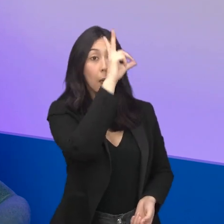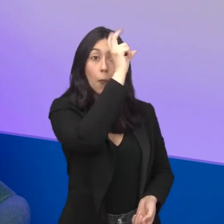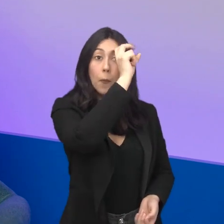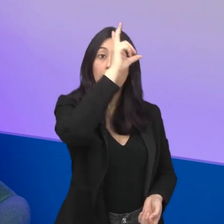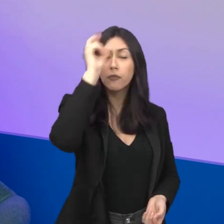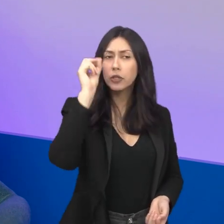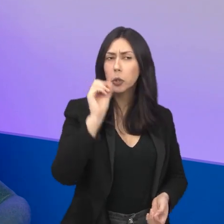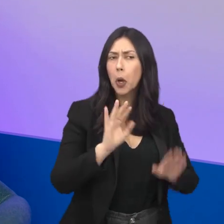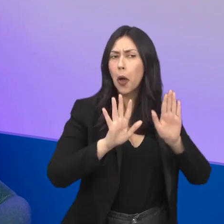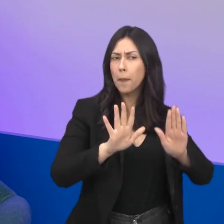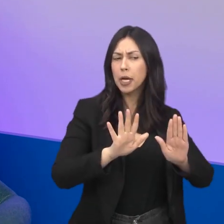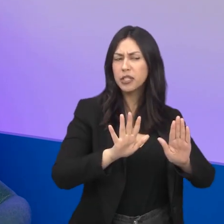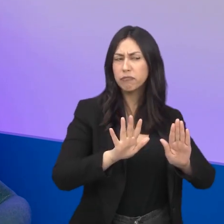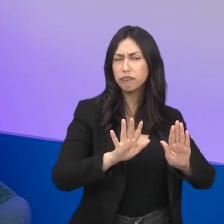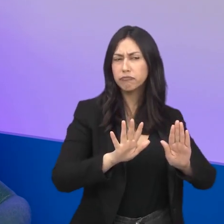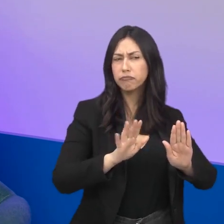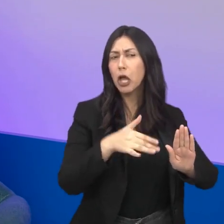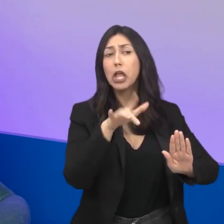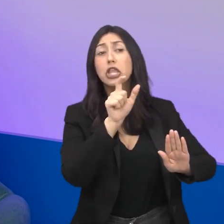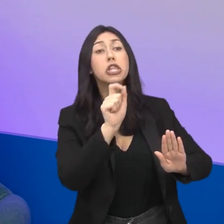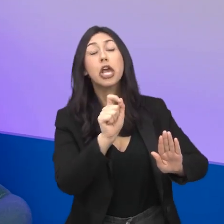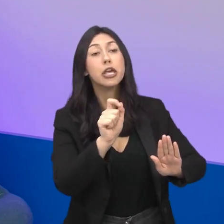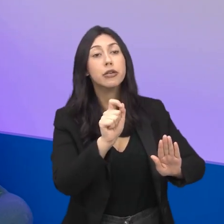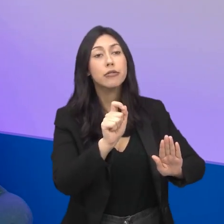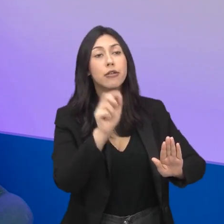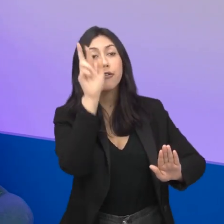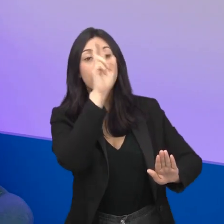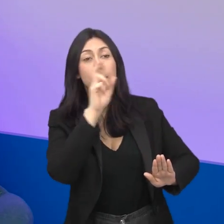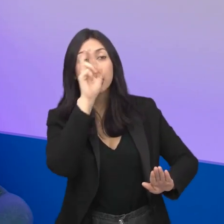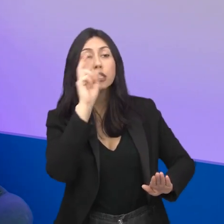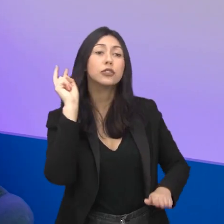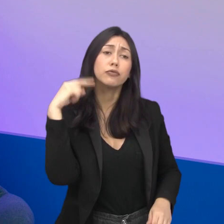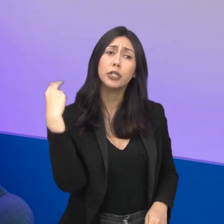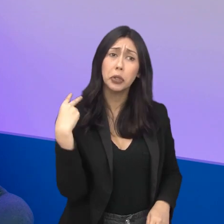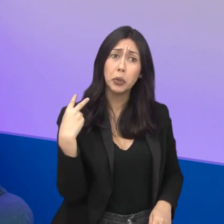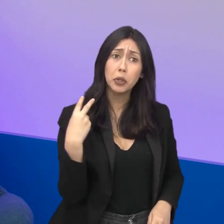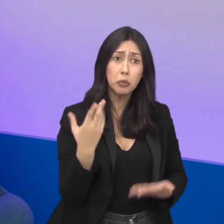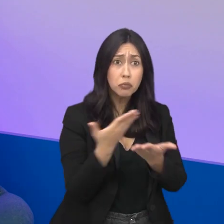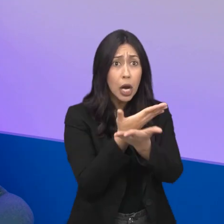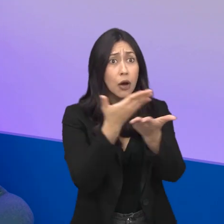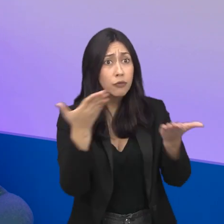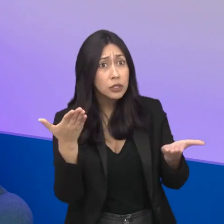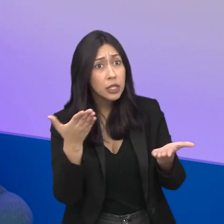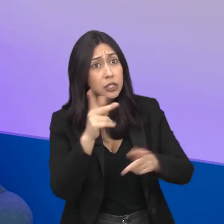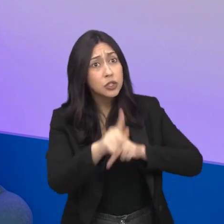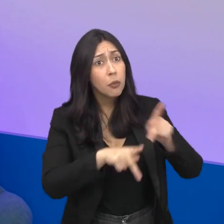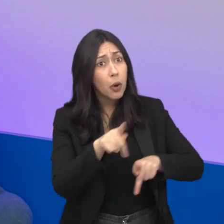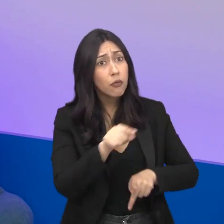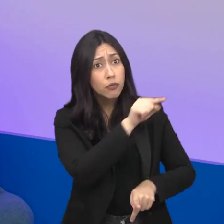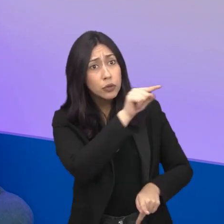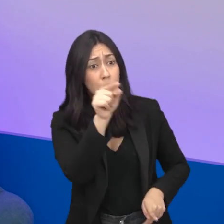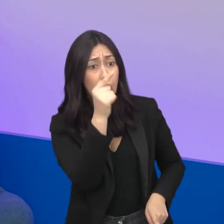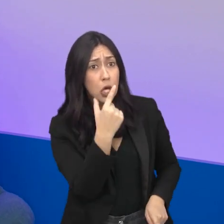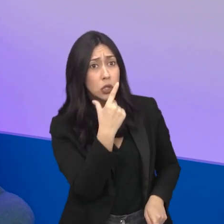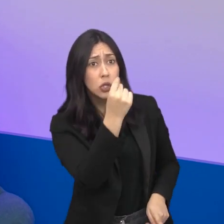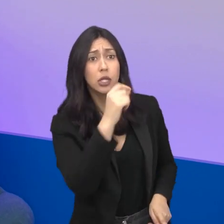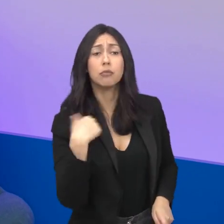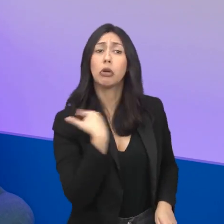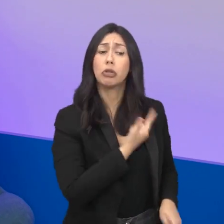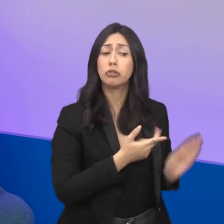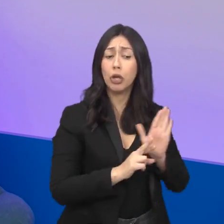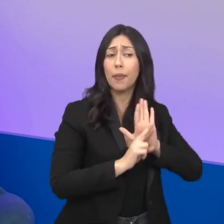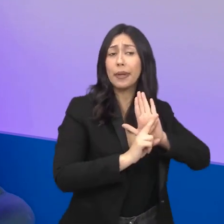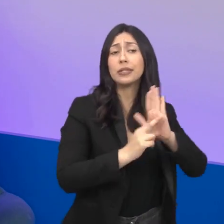quem fiscaliza o vereador é você, cidadão joseense, que nos elegeu e nós o representamos. No